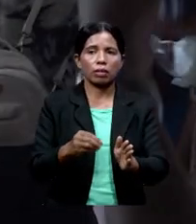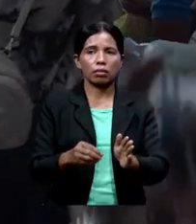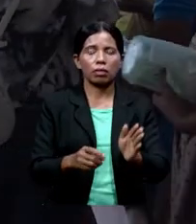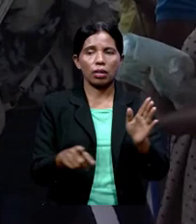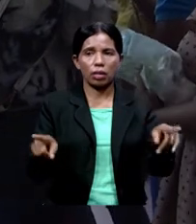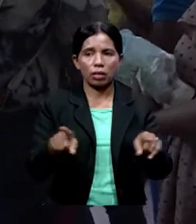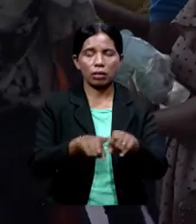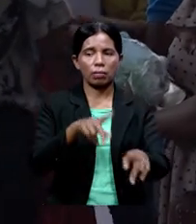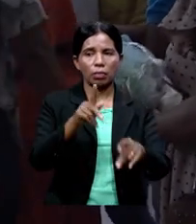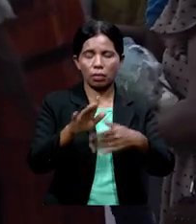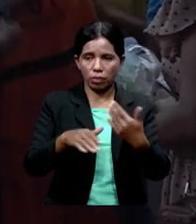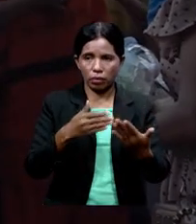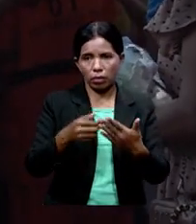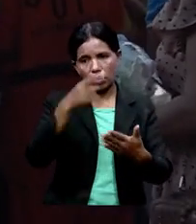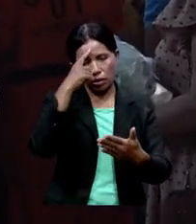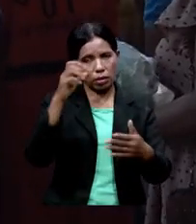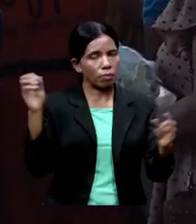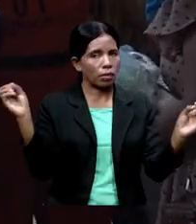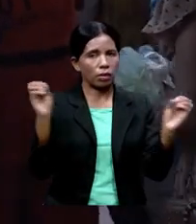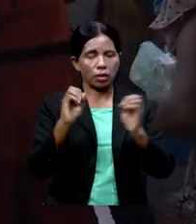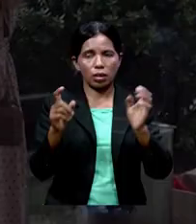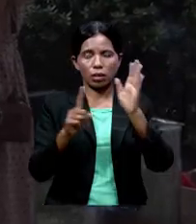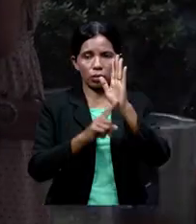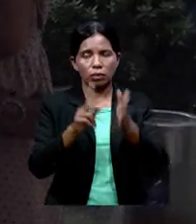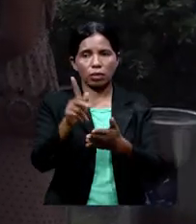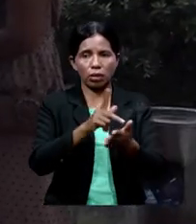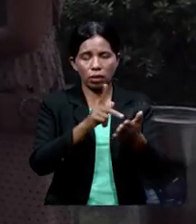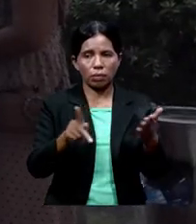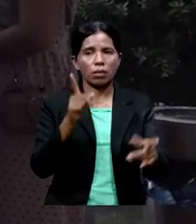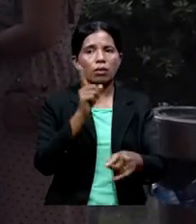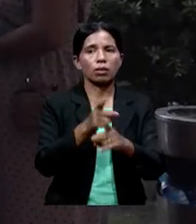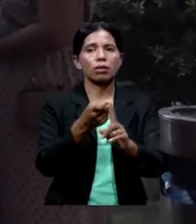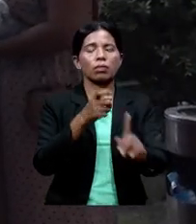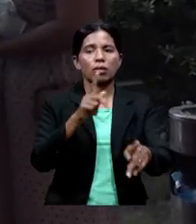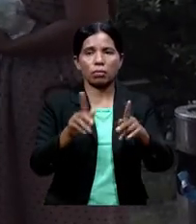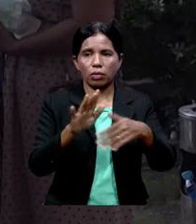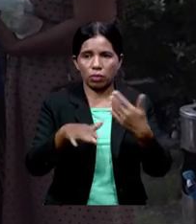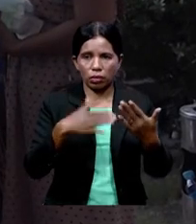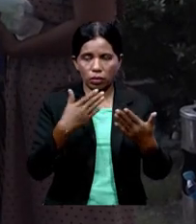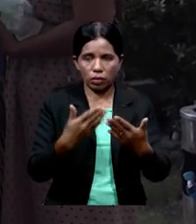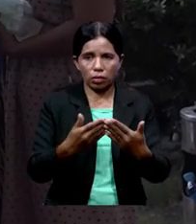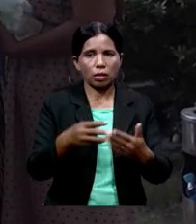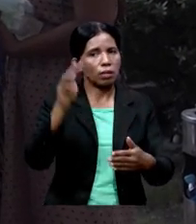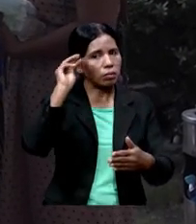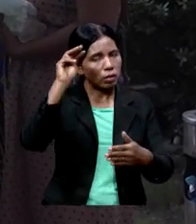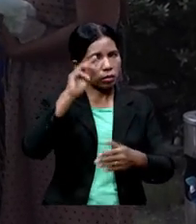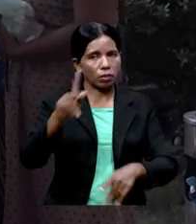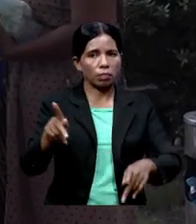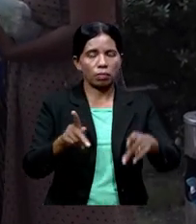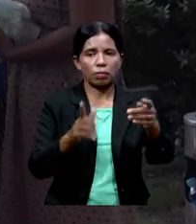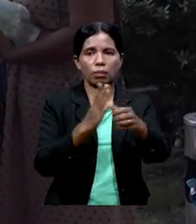adequado bani cliente sira, tambala ia indício crime forte, russa arguido sira atu Ministério Público